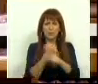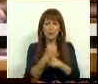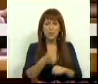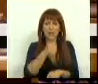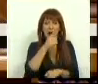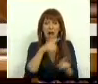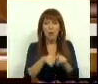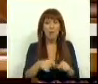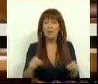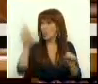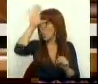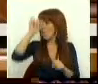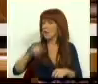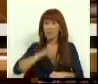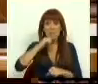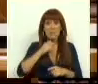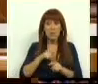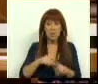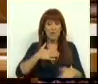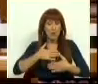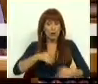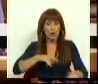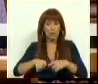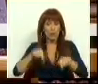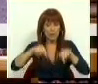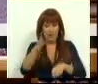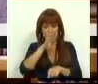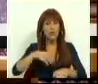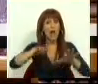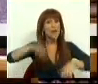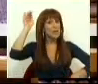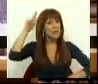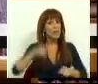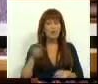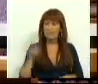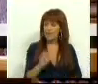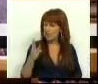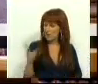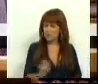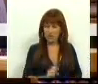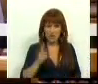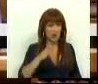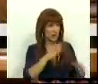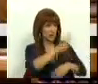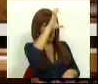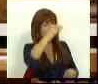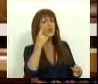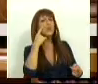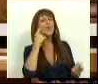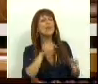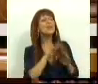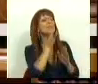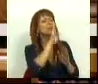governo ainda teve vontade política de implementar, e que a Assembleia da República conheça trimestralmente, por via do Governo, a sua fase